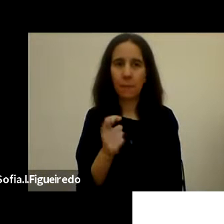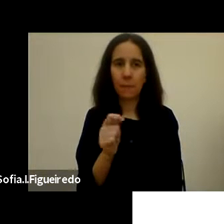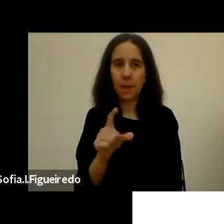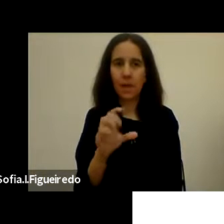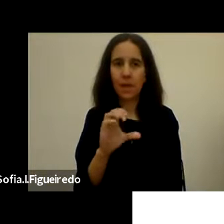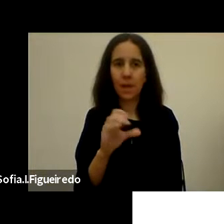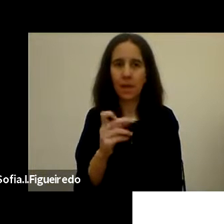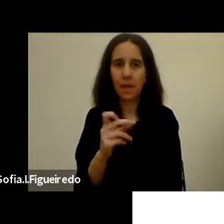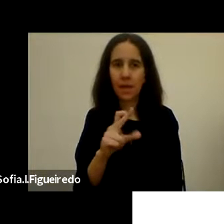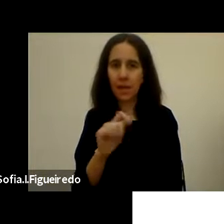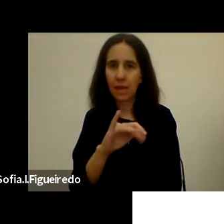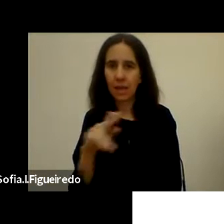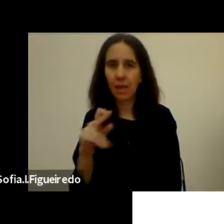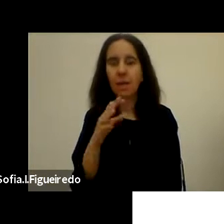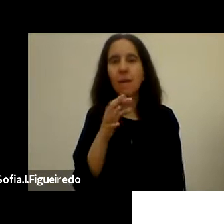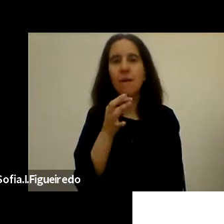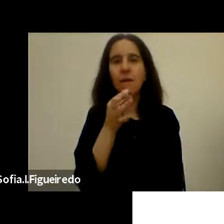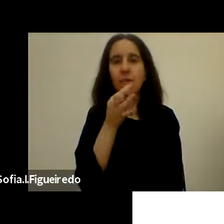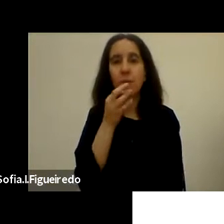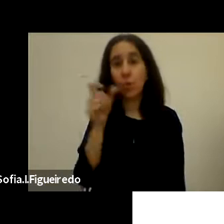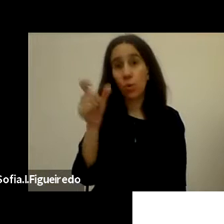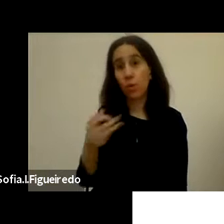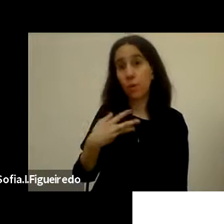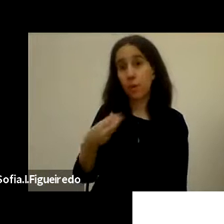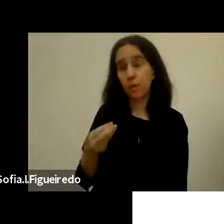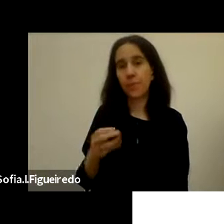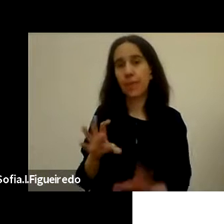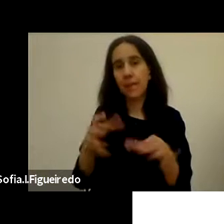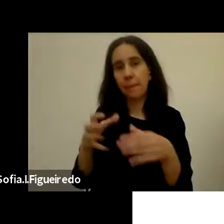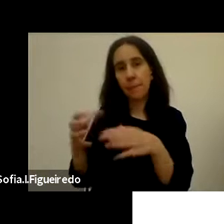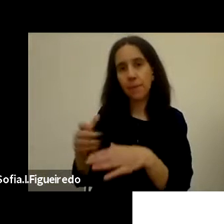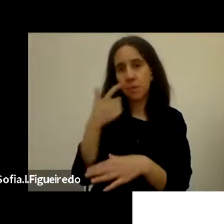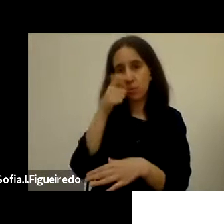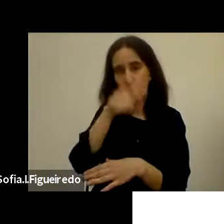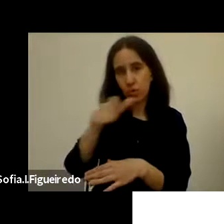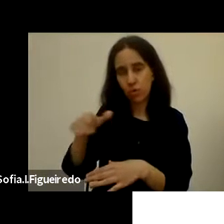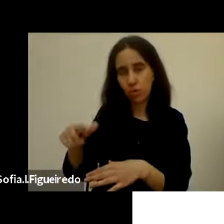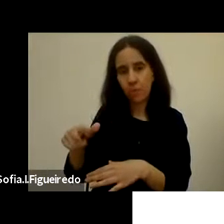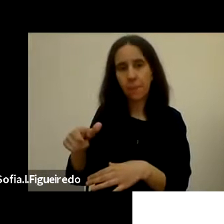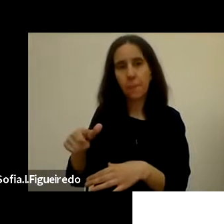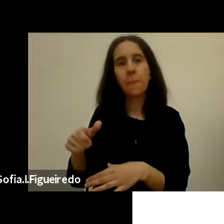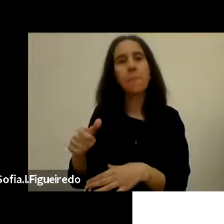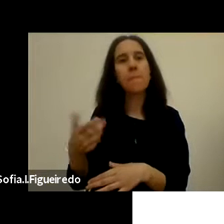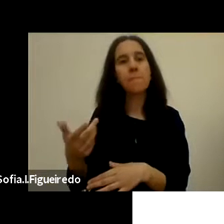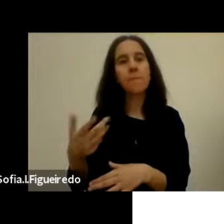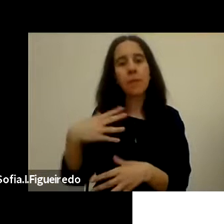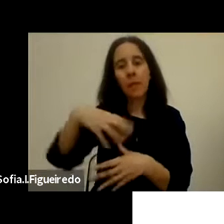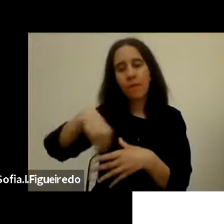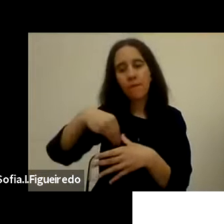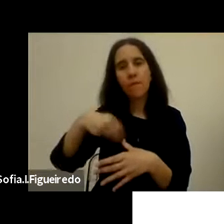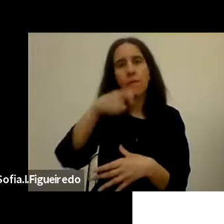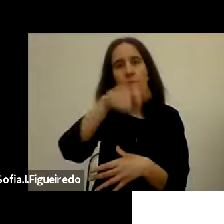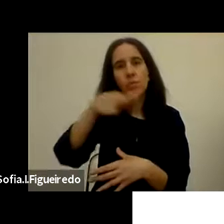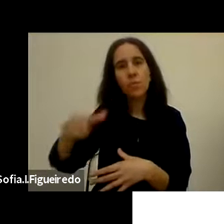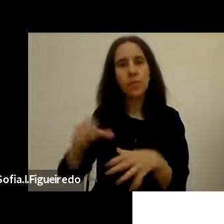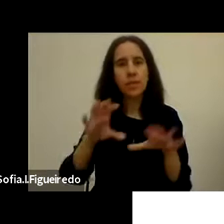importância deste que o Pedro falou das equipas e das pessoas? Qual é a importância do envolvimento das pessoas